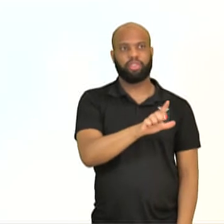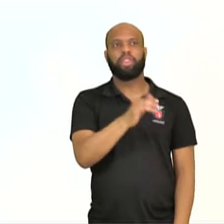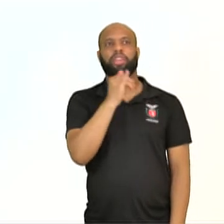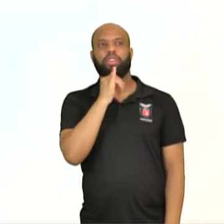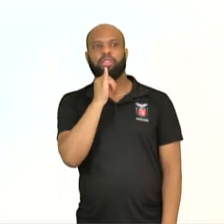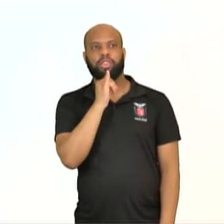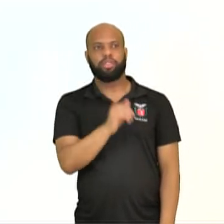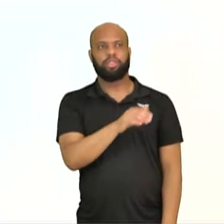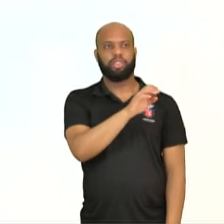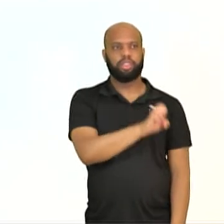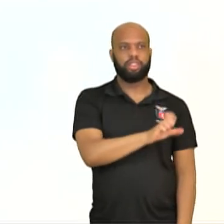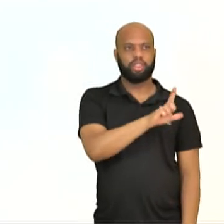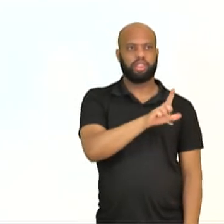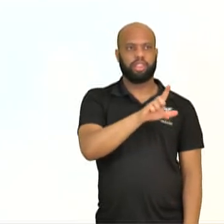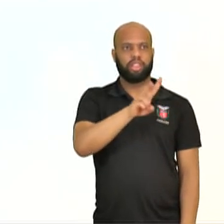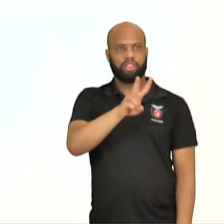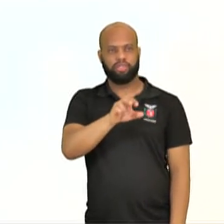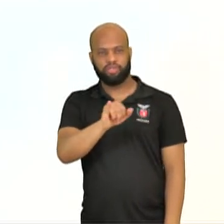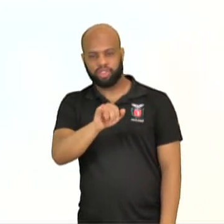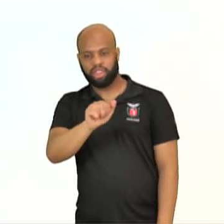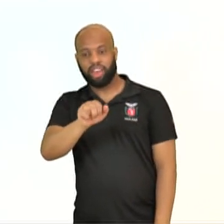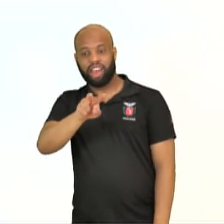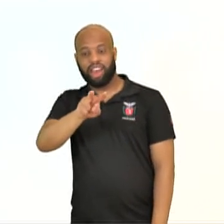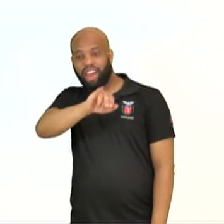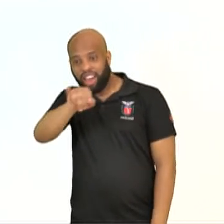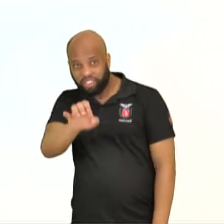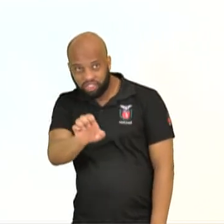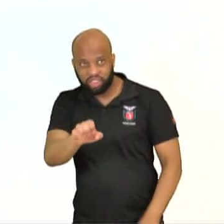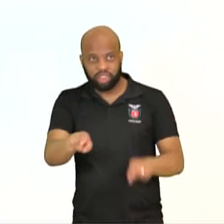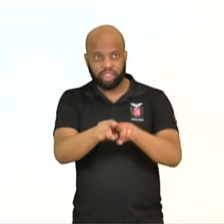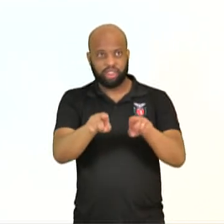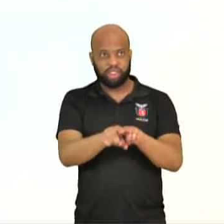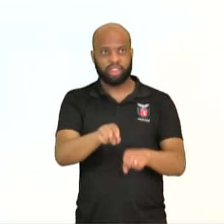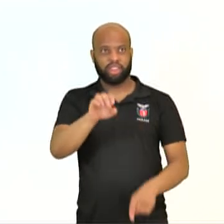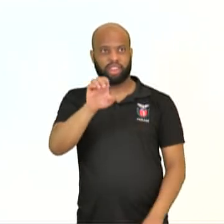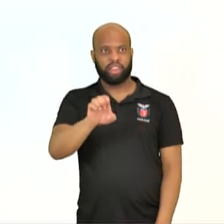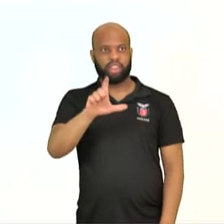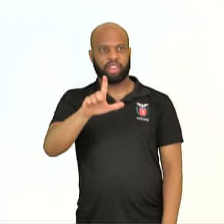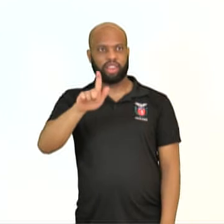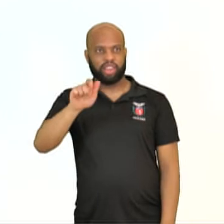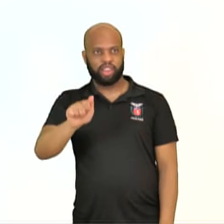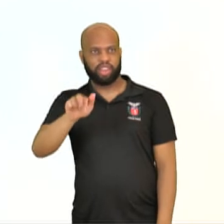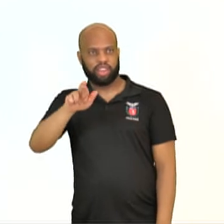el viaje, el garaje, el tatuaje, tá?